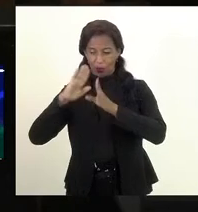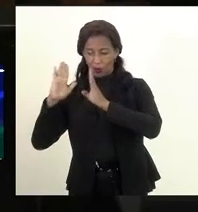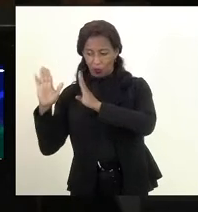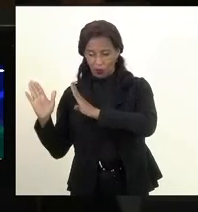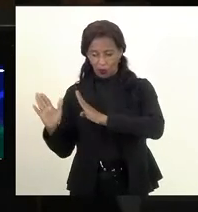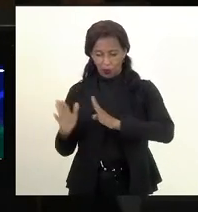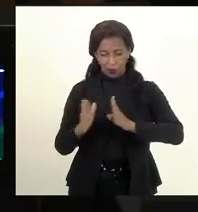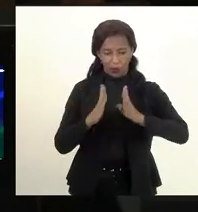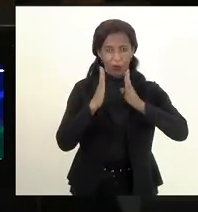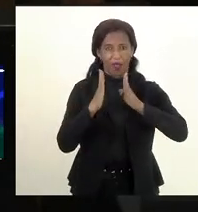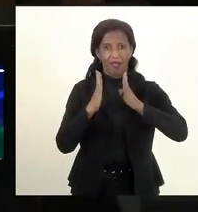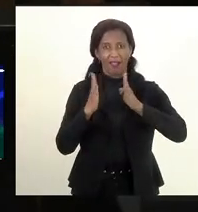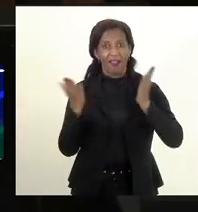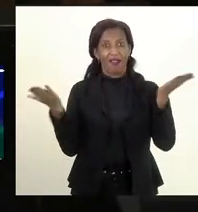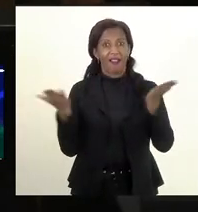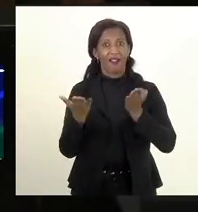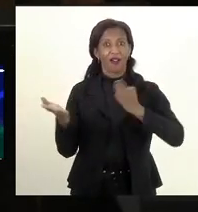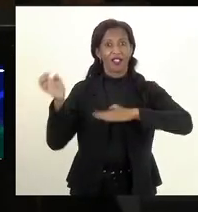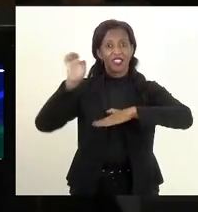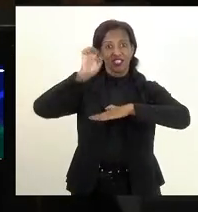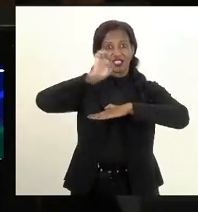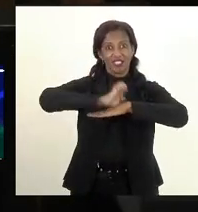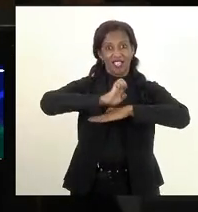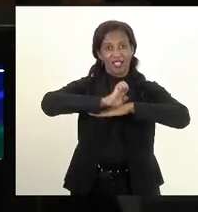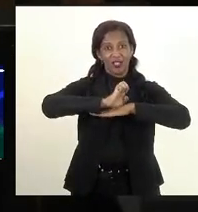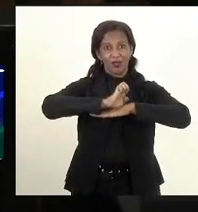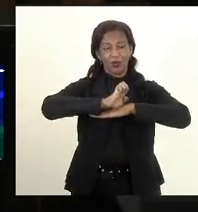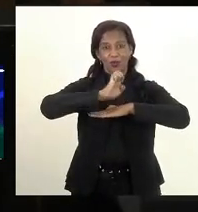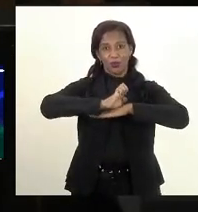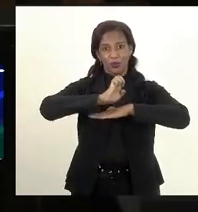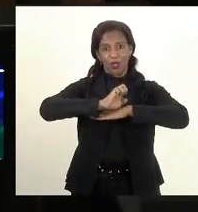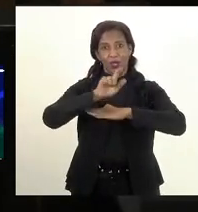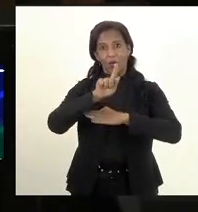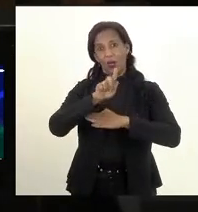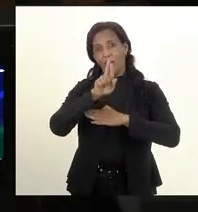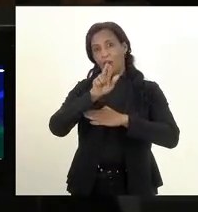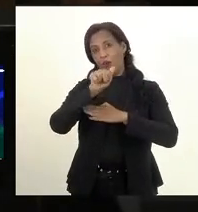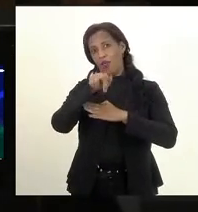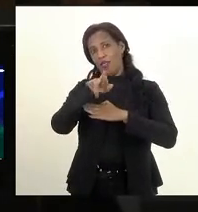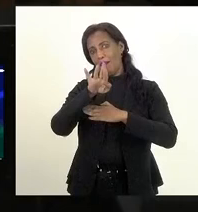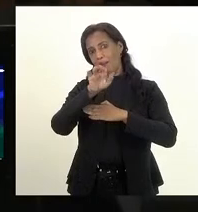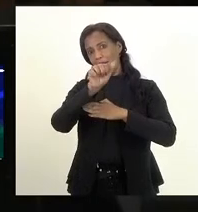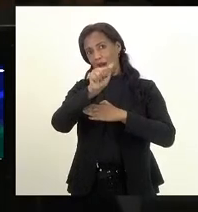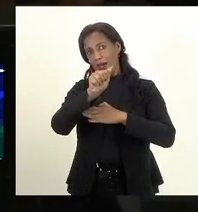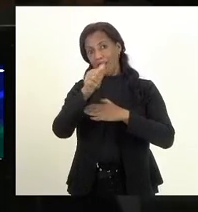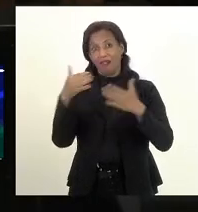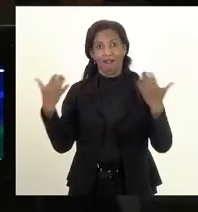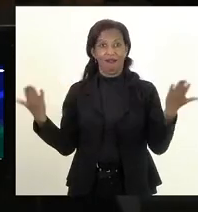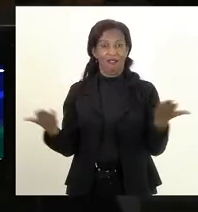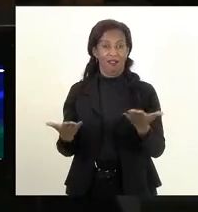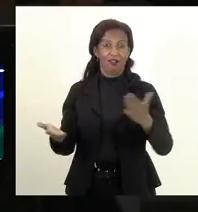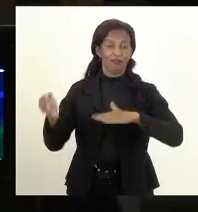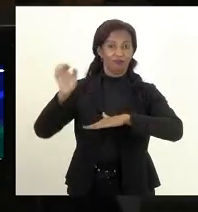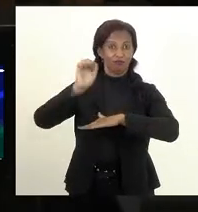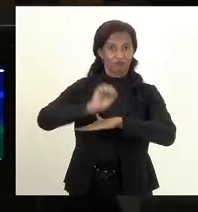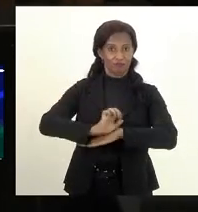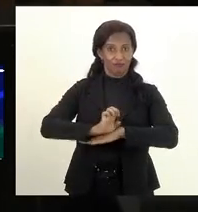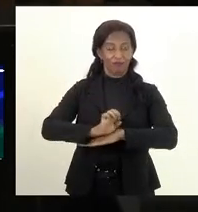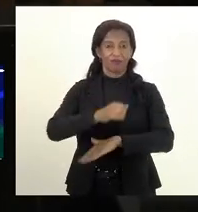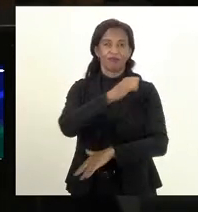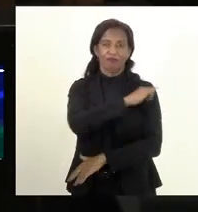viramos Estado da Guanabara o tempo passou e viramos Estado do Rio de